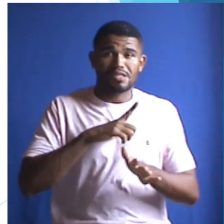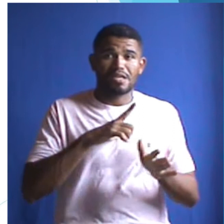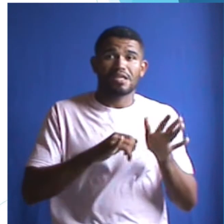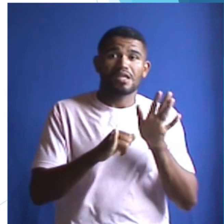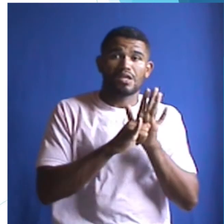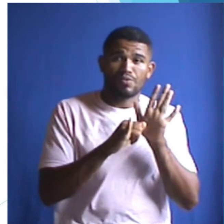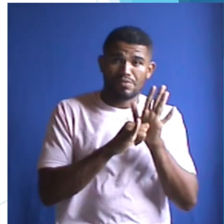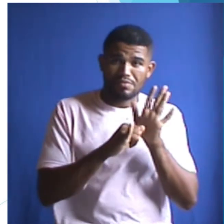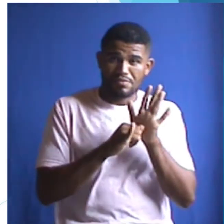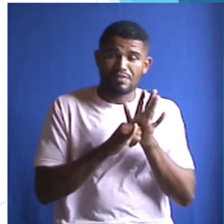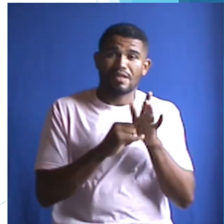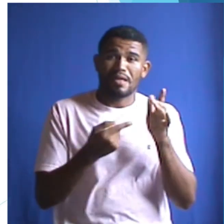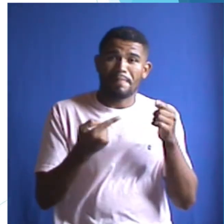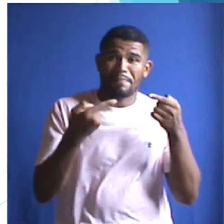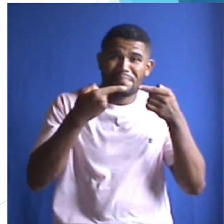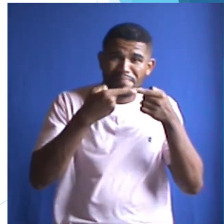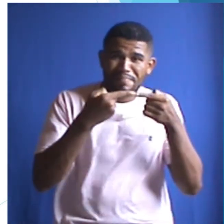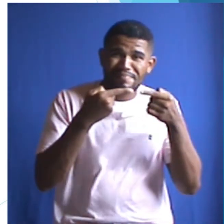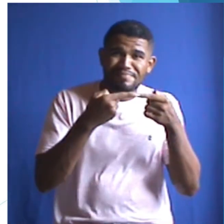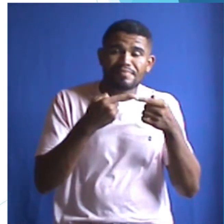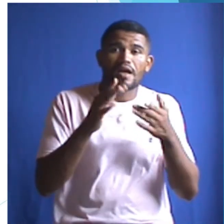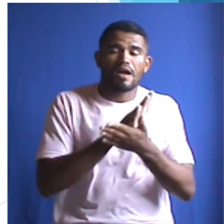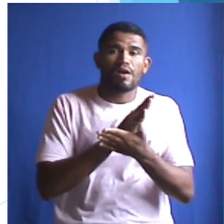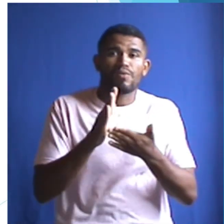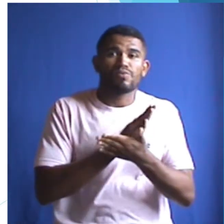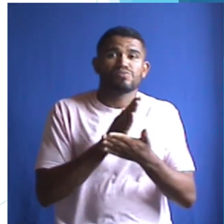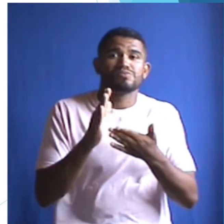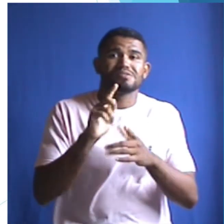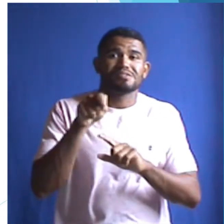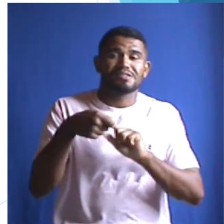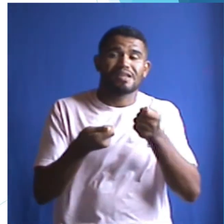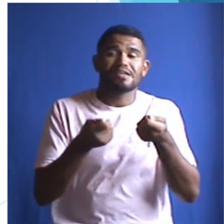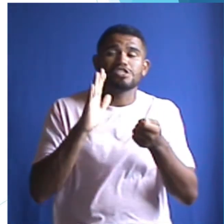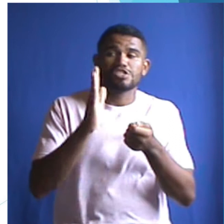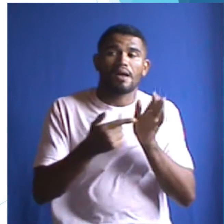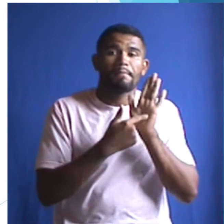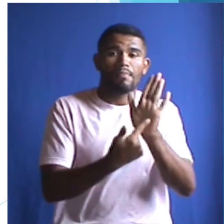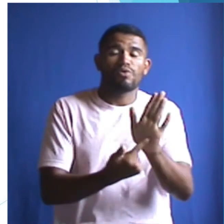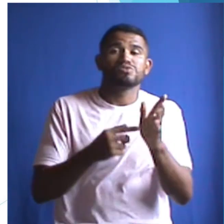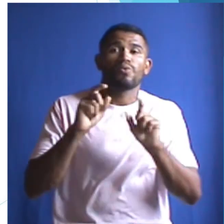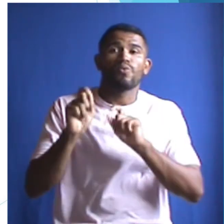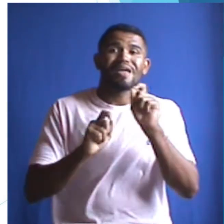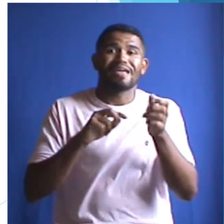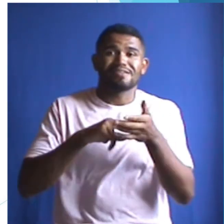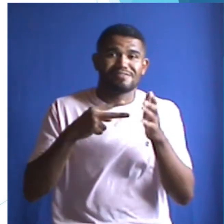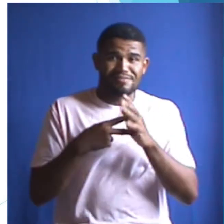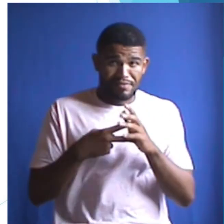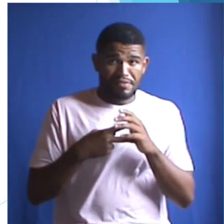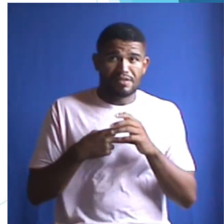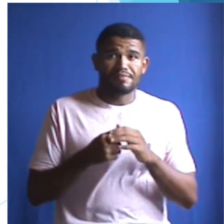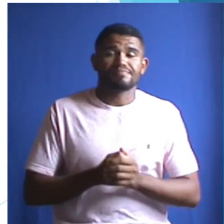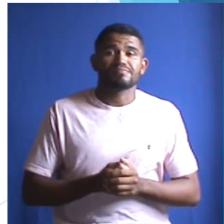eles obedecem a esse princípio de iconicidade. O próprio sinal, de alguma forma, já revela o ser que está